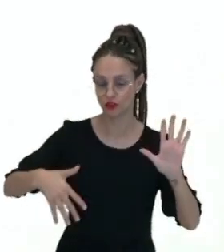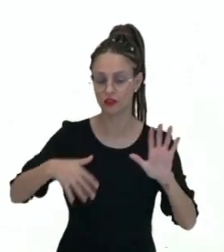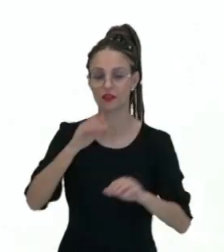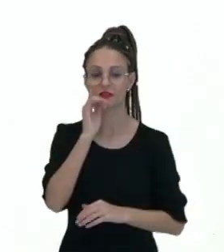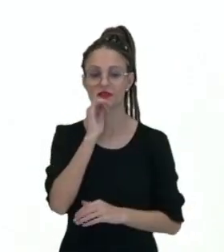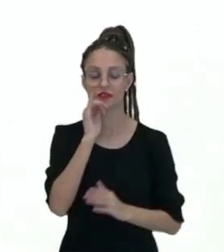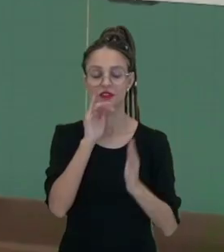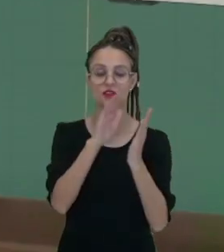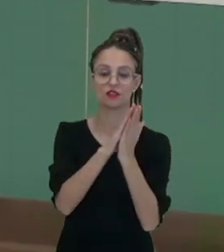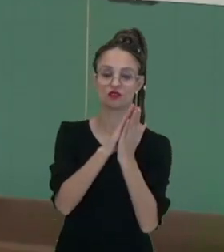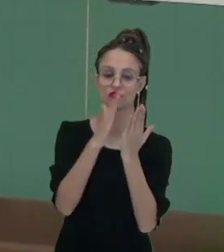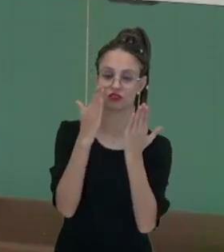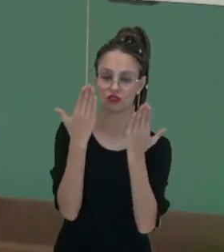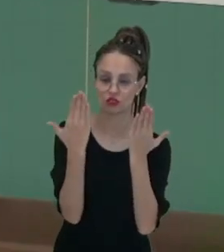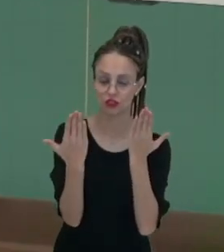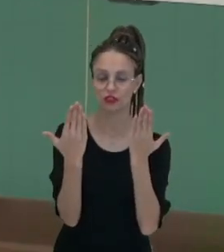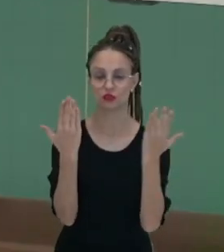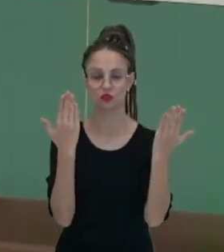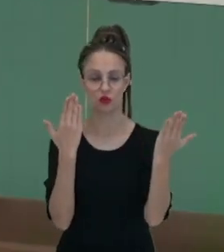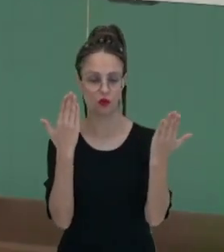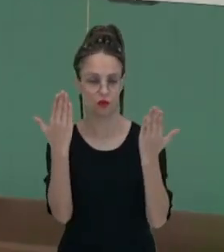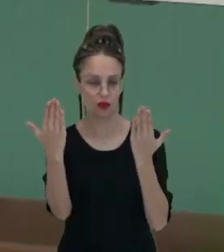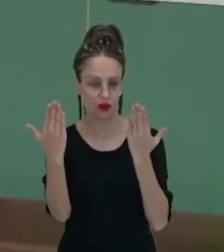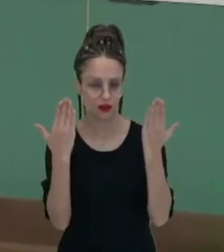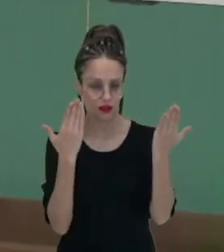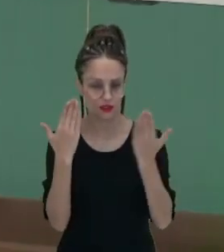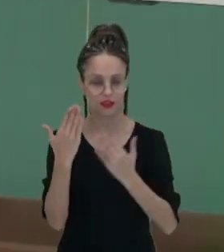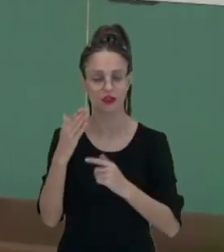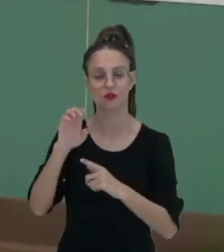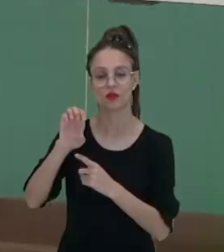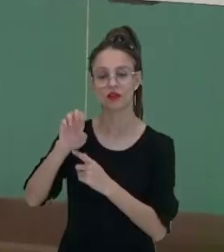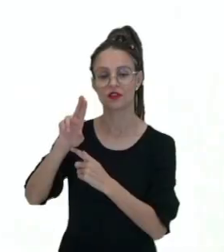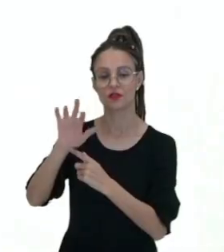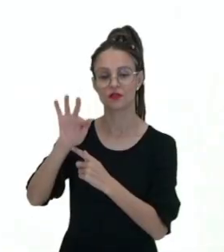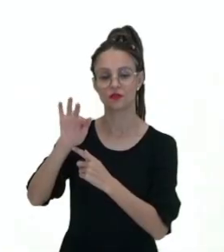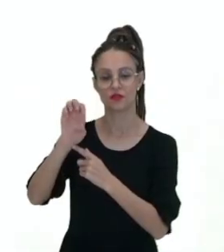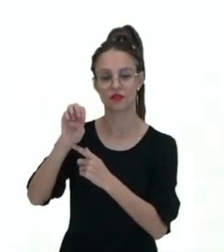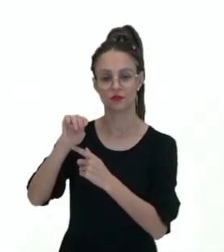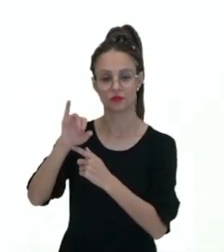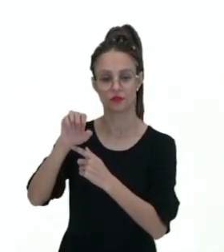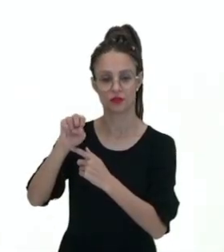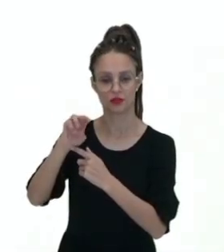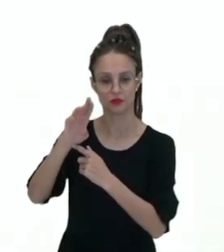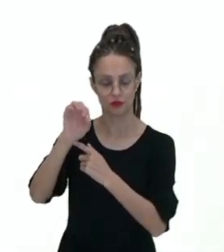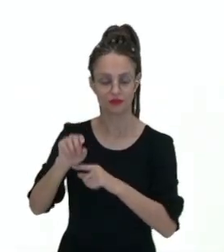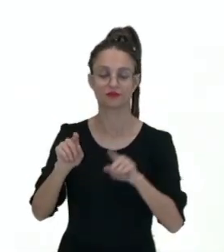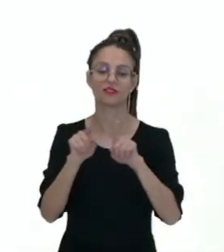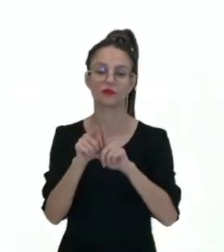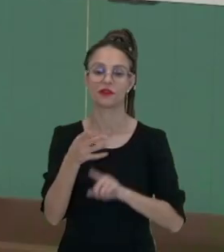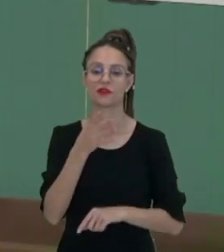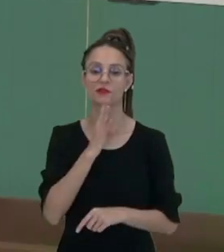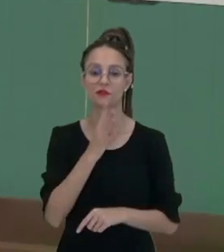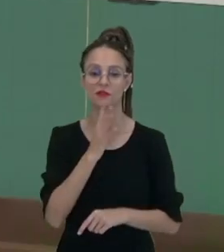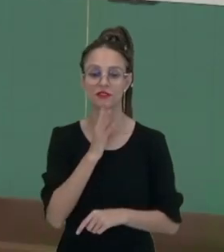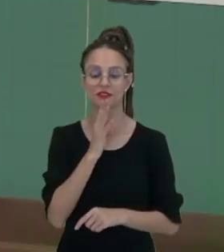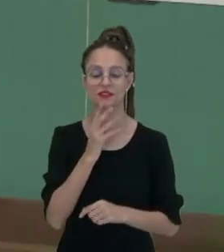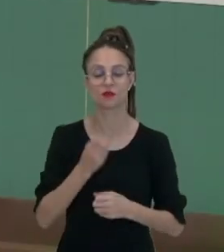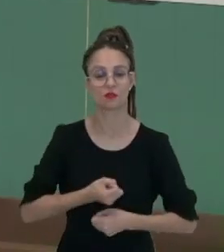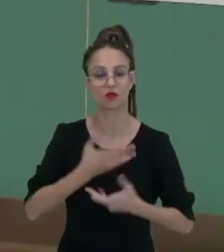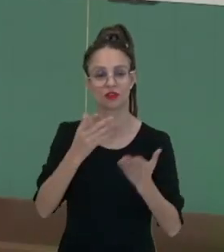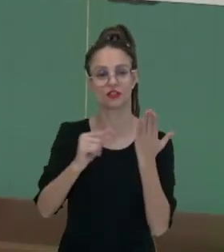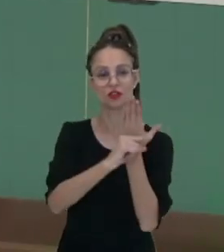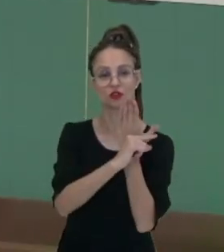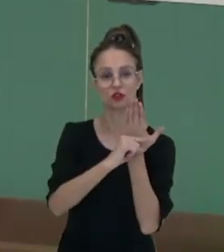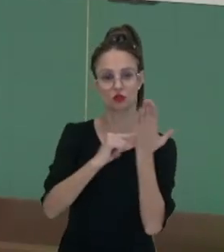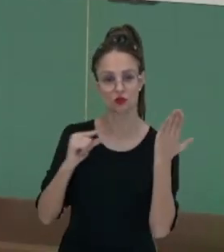como antítese, comparação, eufemismo. E conhecemos a poesia de Alfonso de